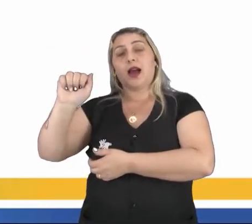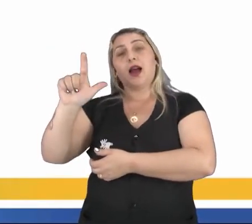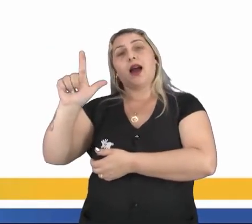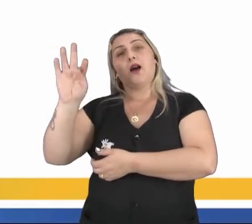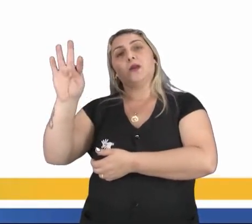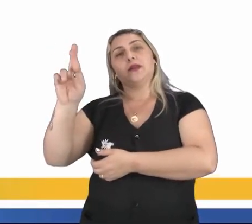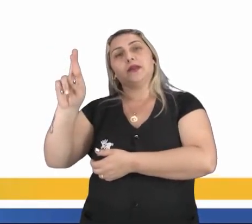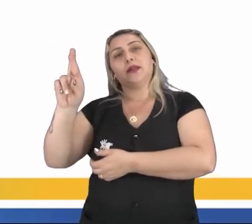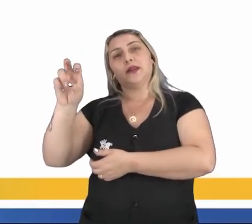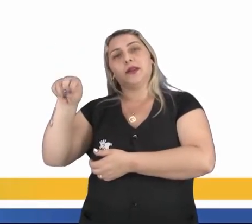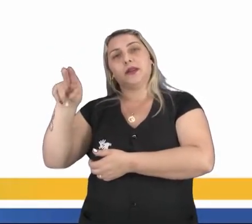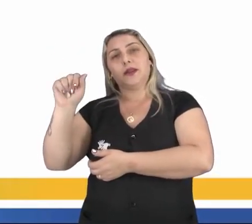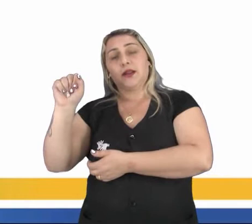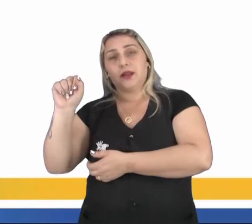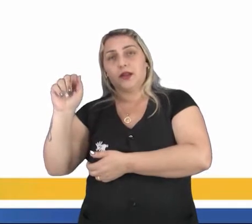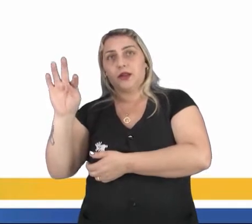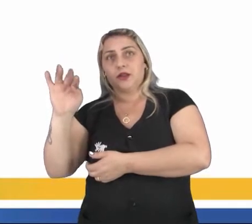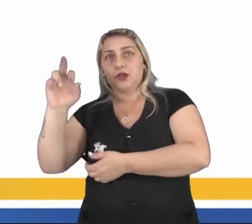alternativa,